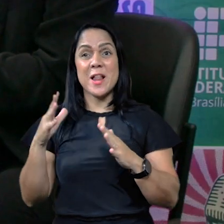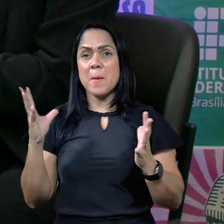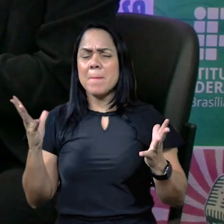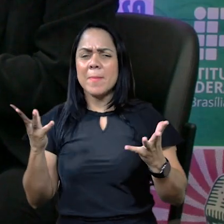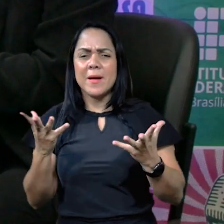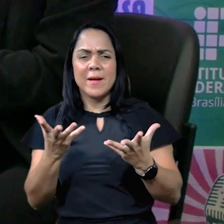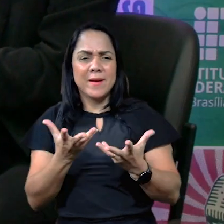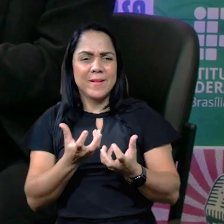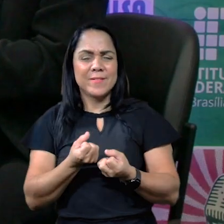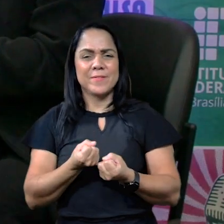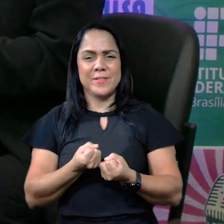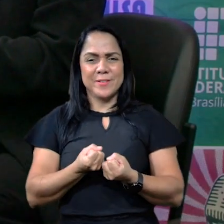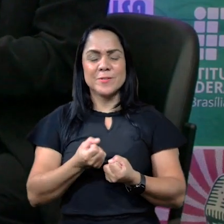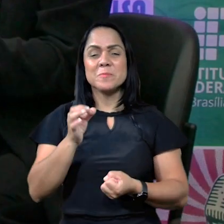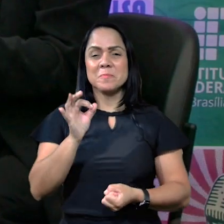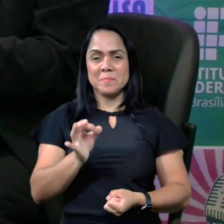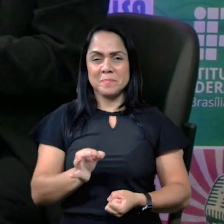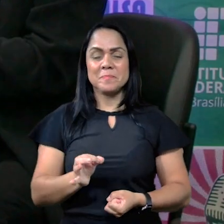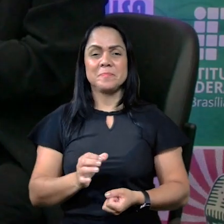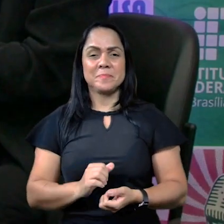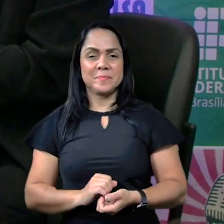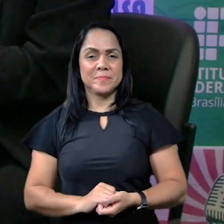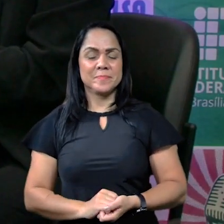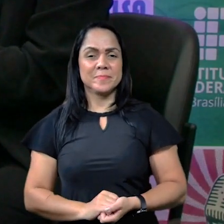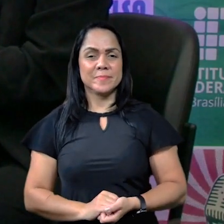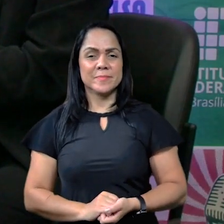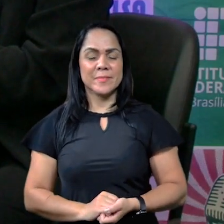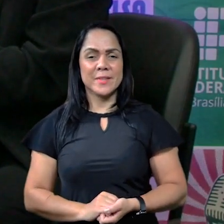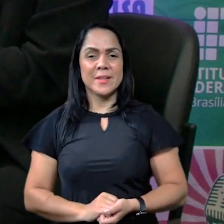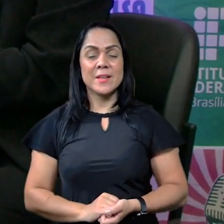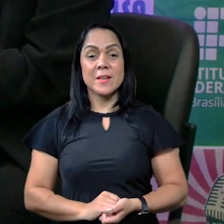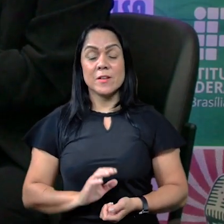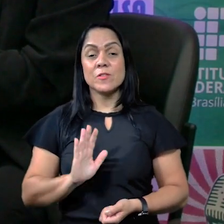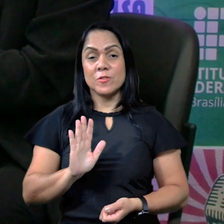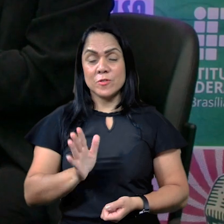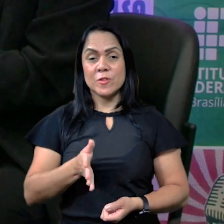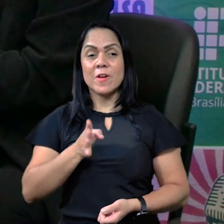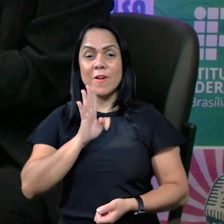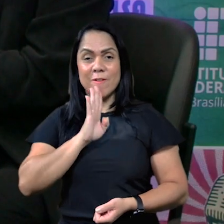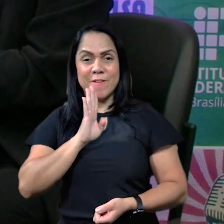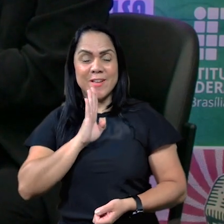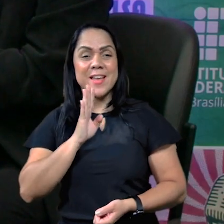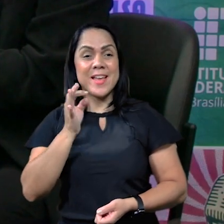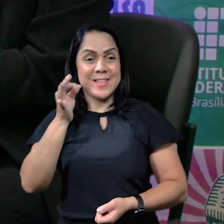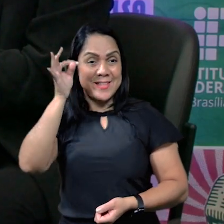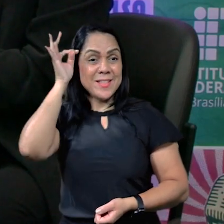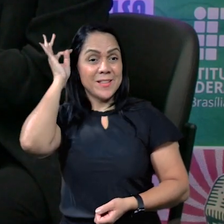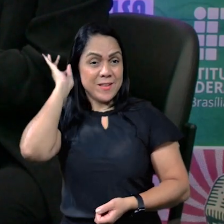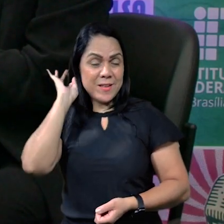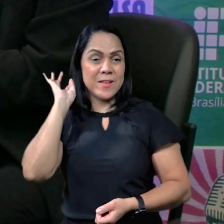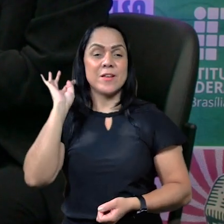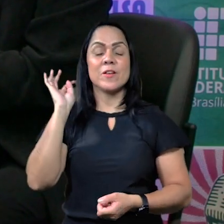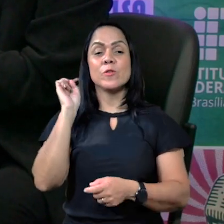maravilhoso. Maravilhoso, gente, perfeito. Bem, pessoal, vocês devem conhecer a Tael dos vídeos.